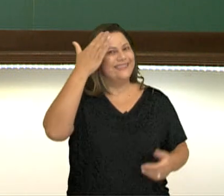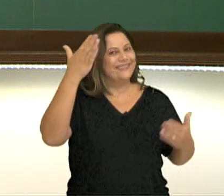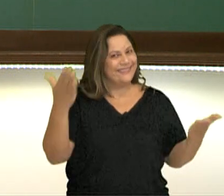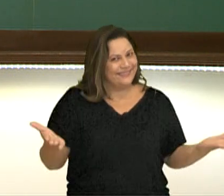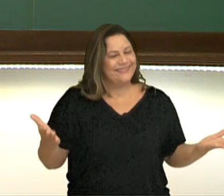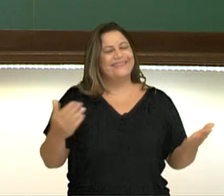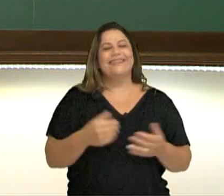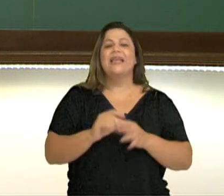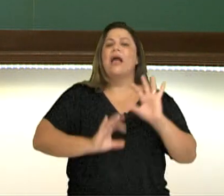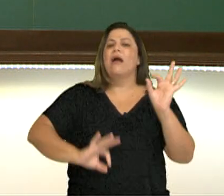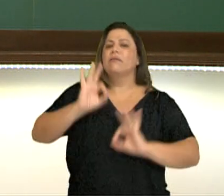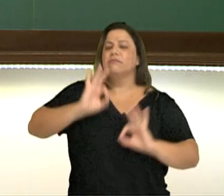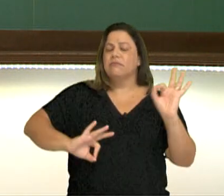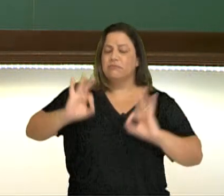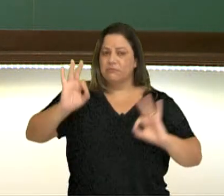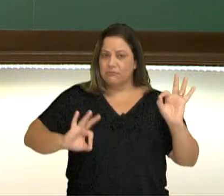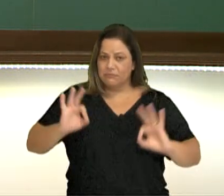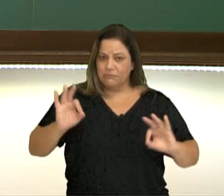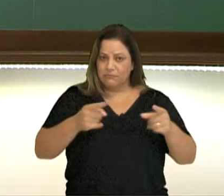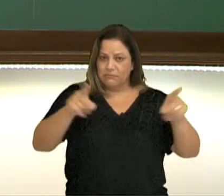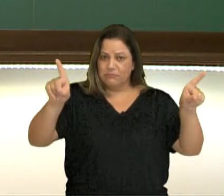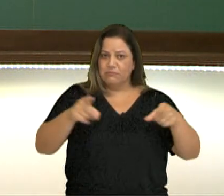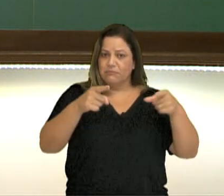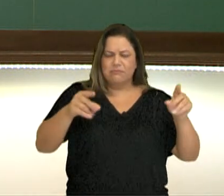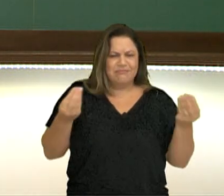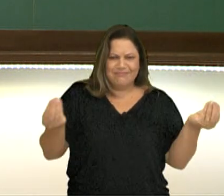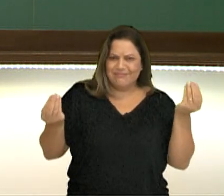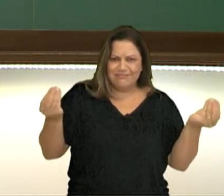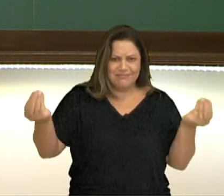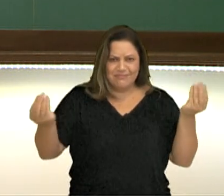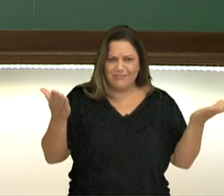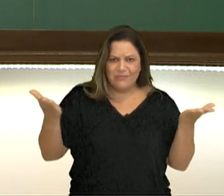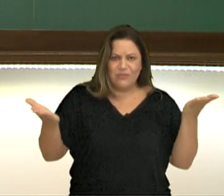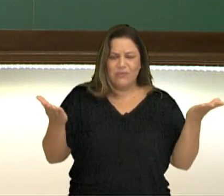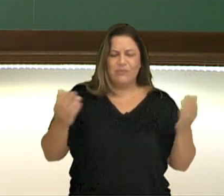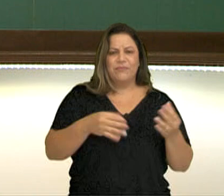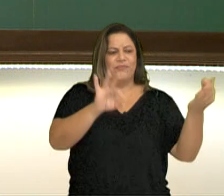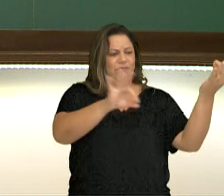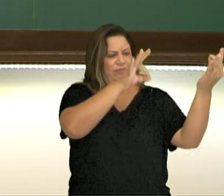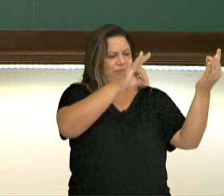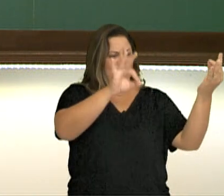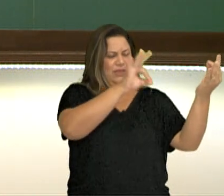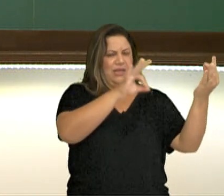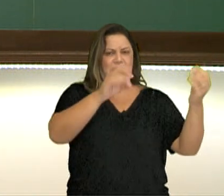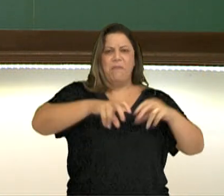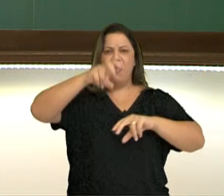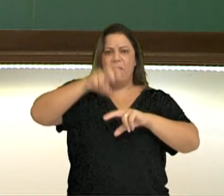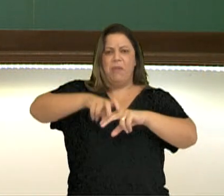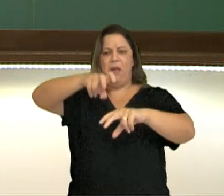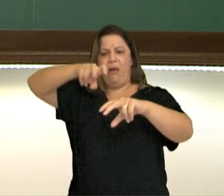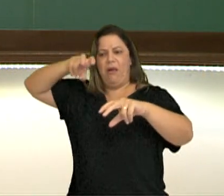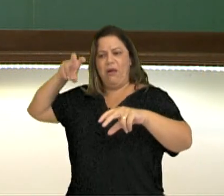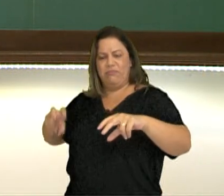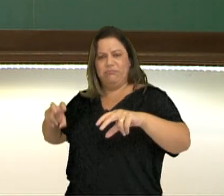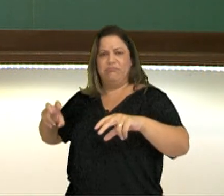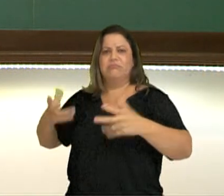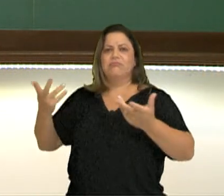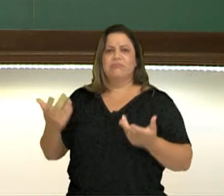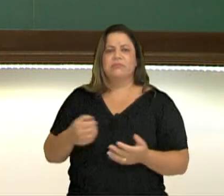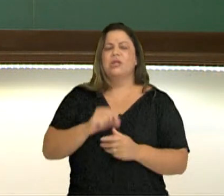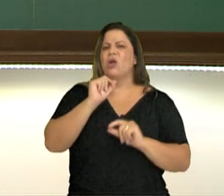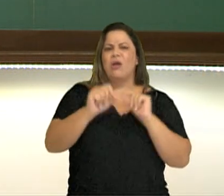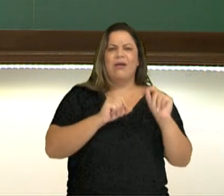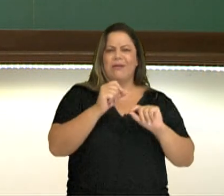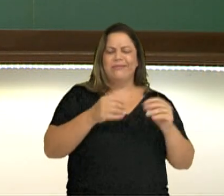como se organiza uma orquestra? Será que o violinista pode sentar lá no fundo? Será que o percussionista pode sentar